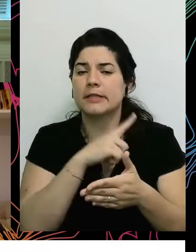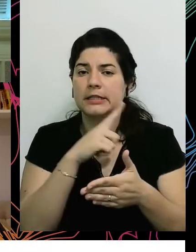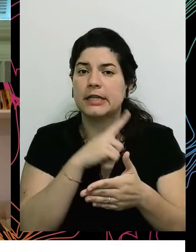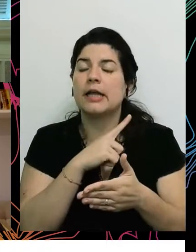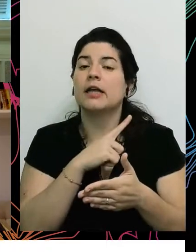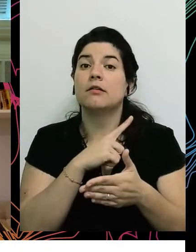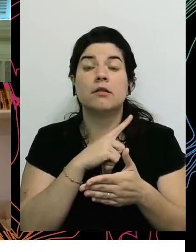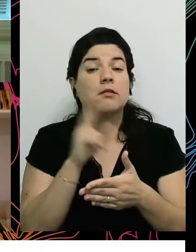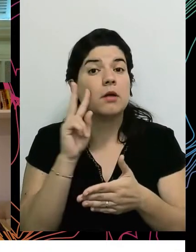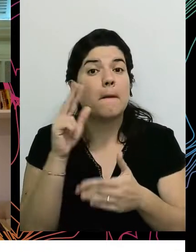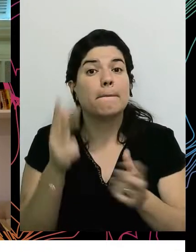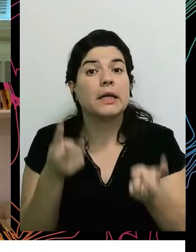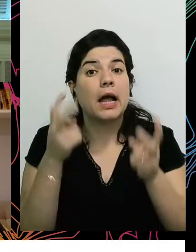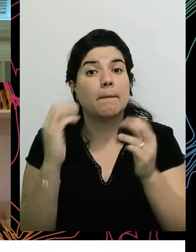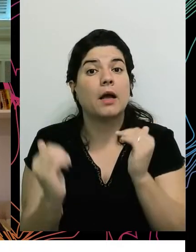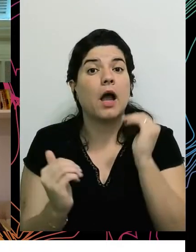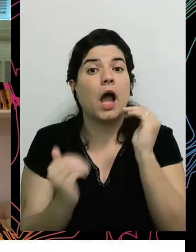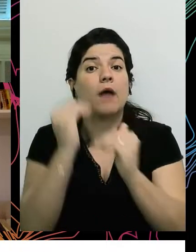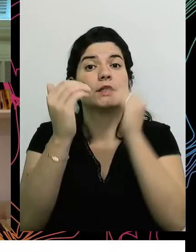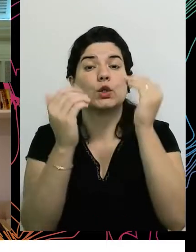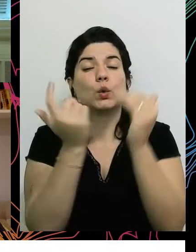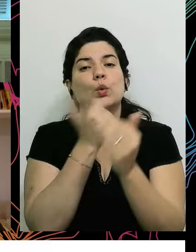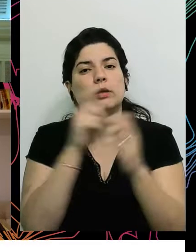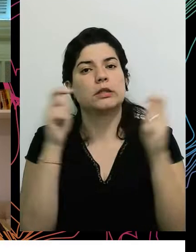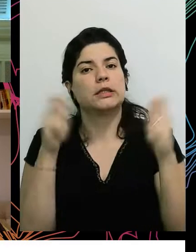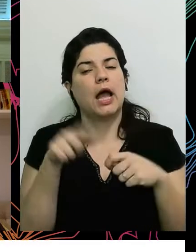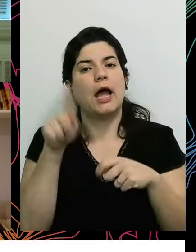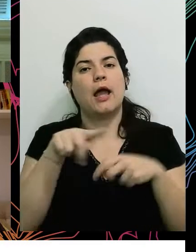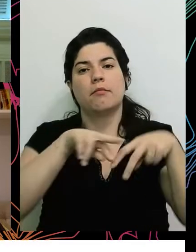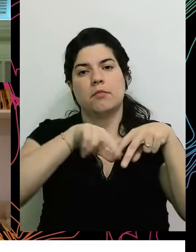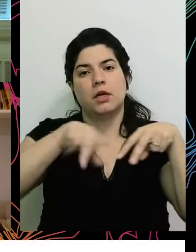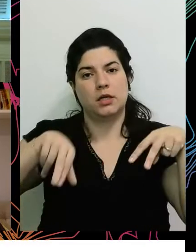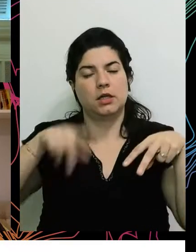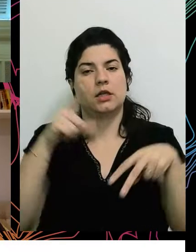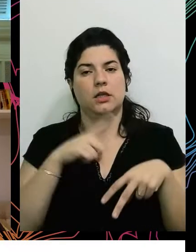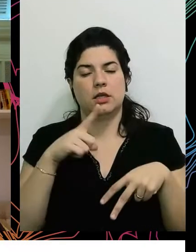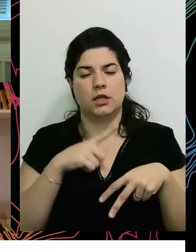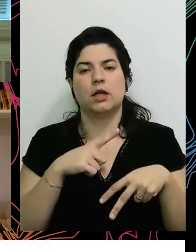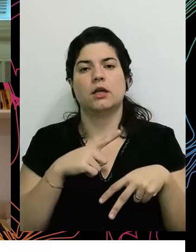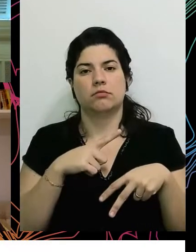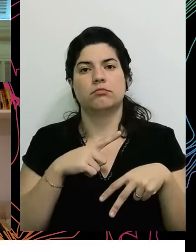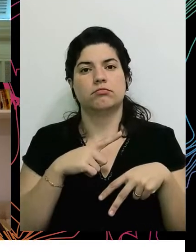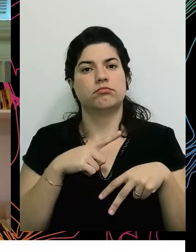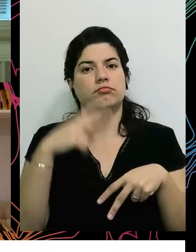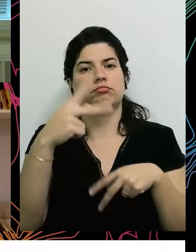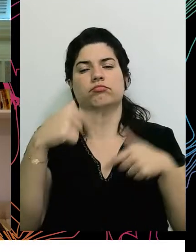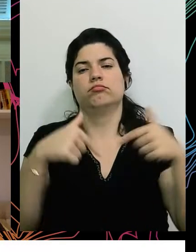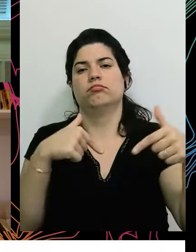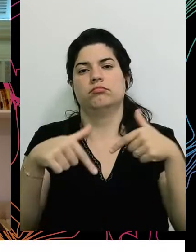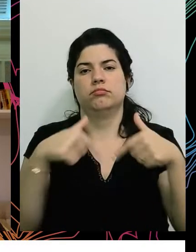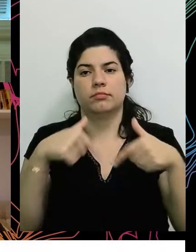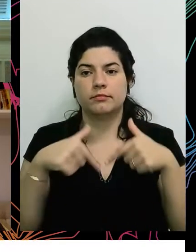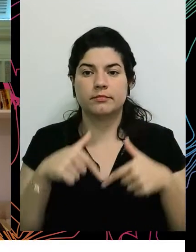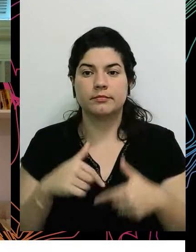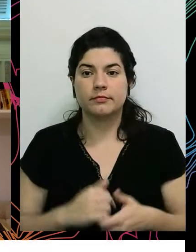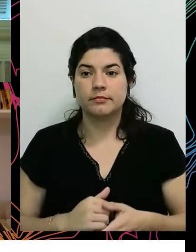avançou também com relação à equidade de gênero nas suas atividades.